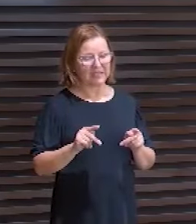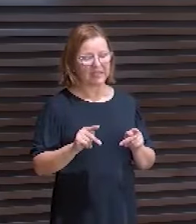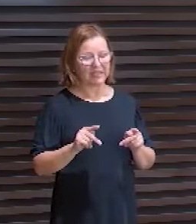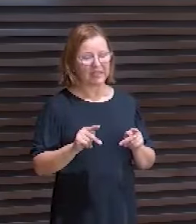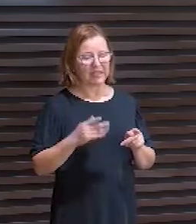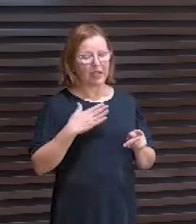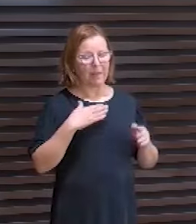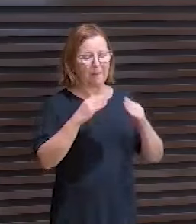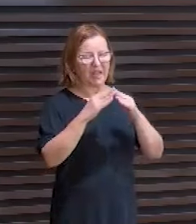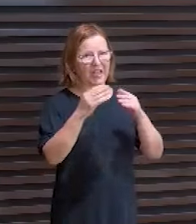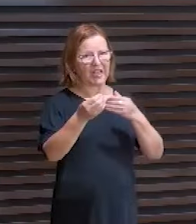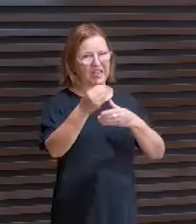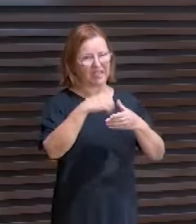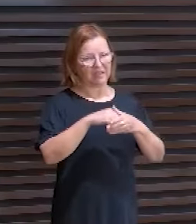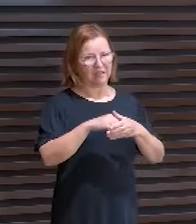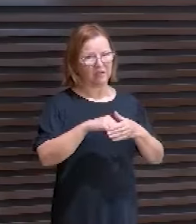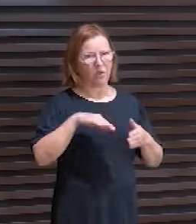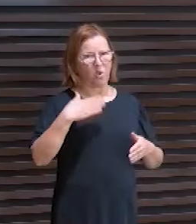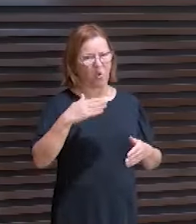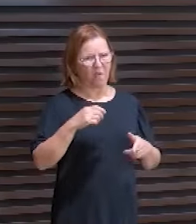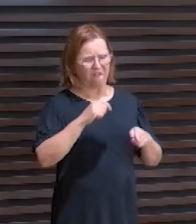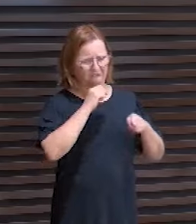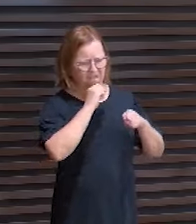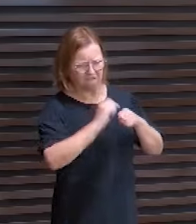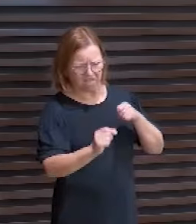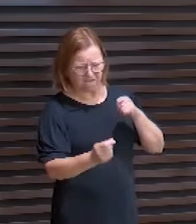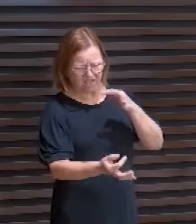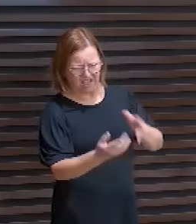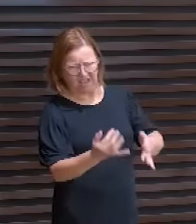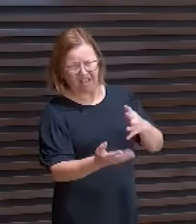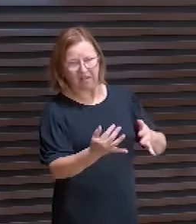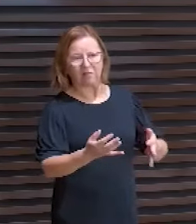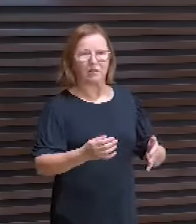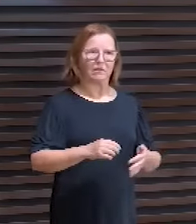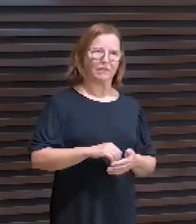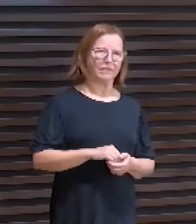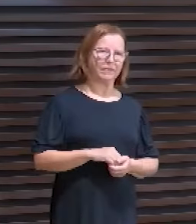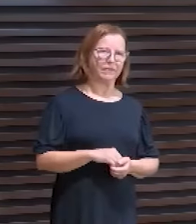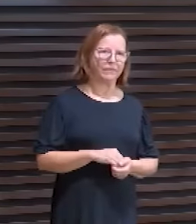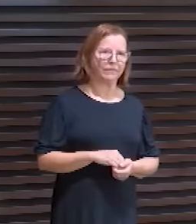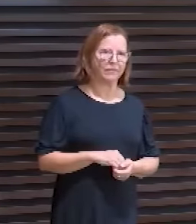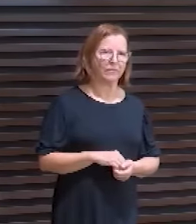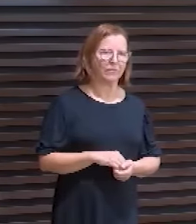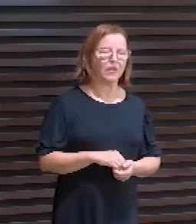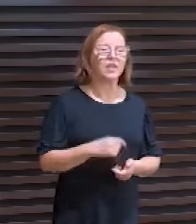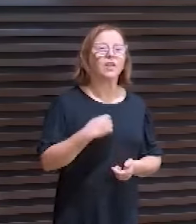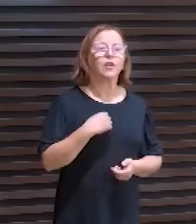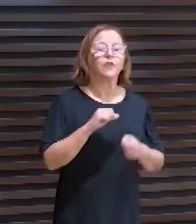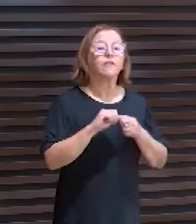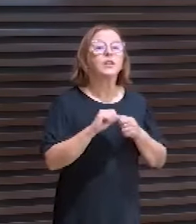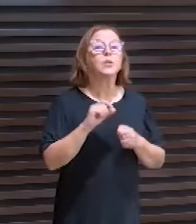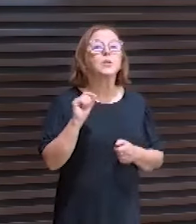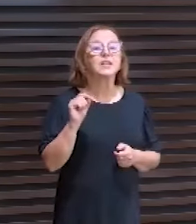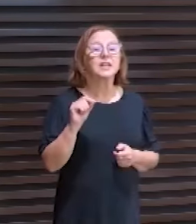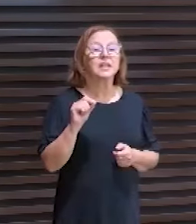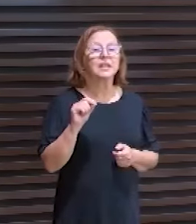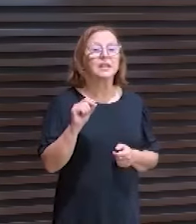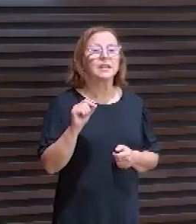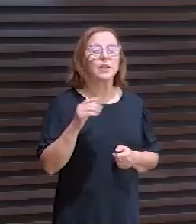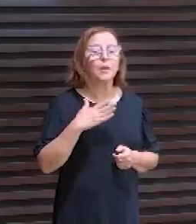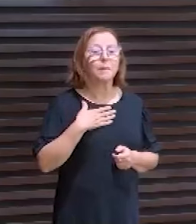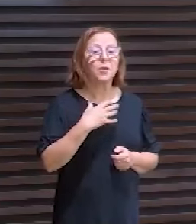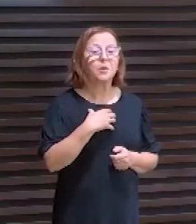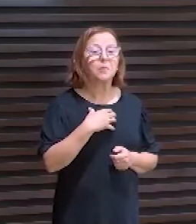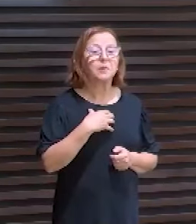gasolina e Riscado um fós e botado fogo o que que eu tenho feito Qual é o meu